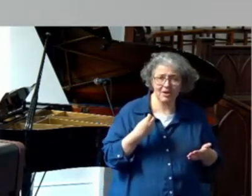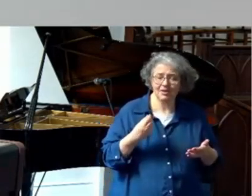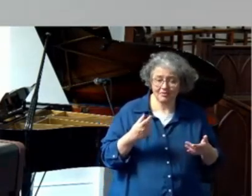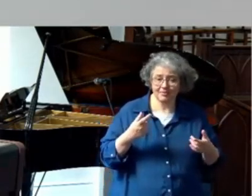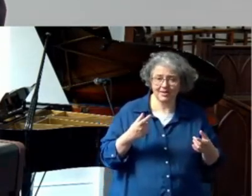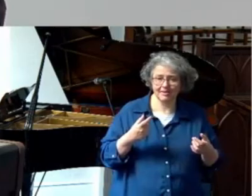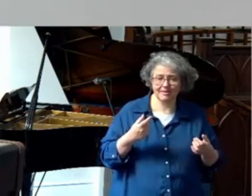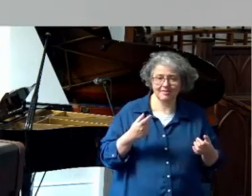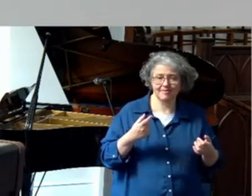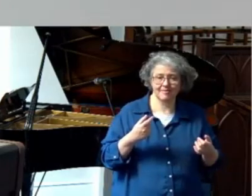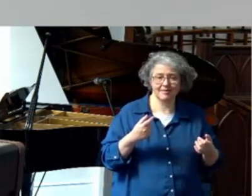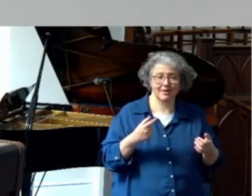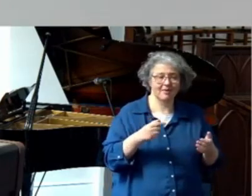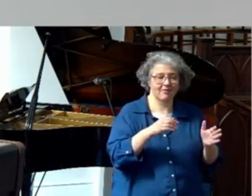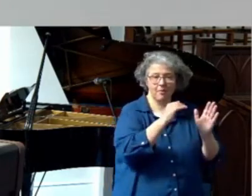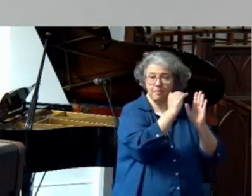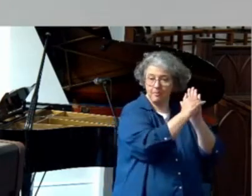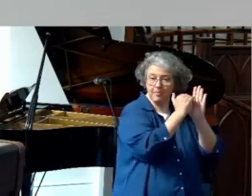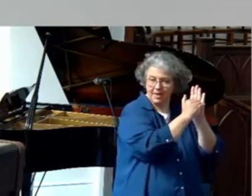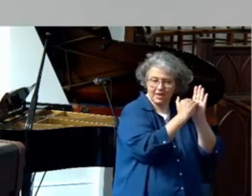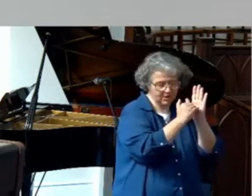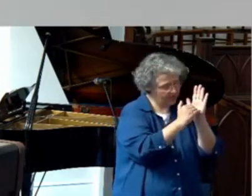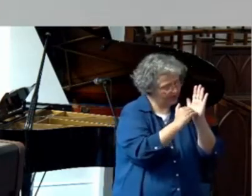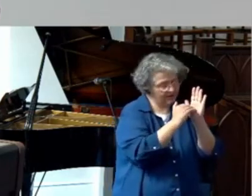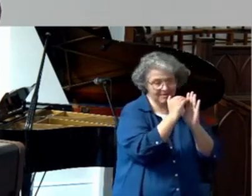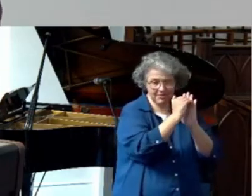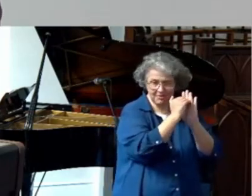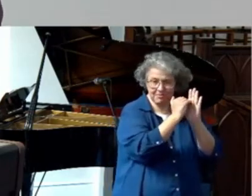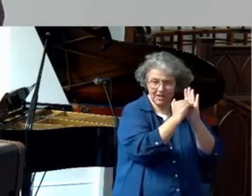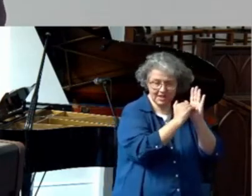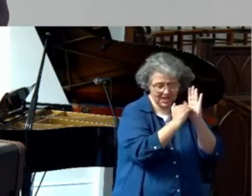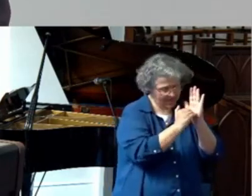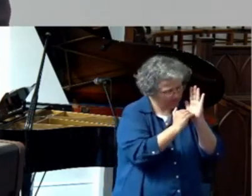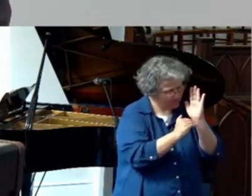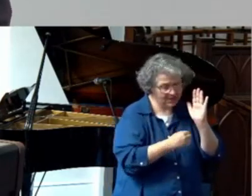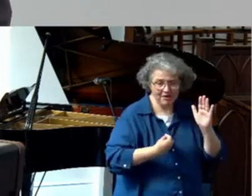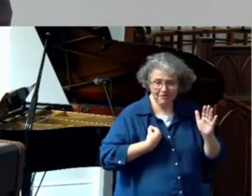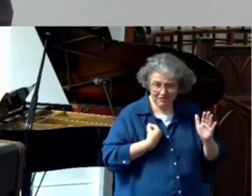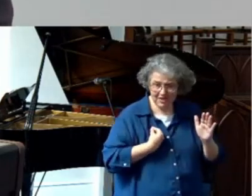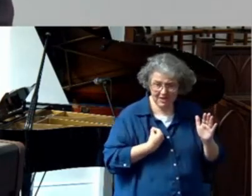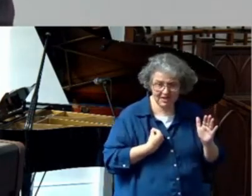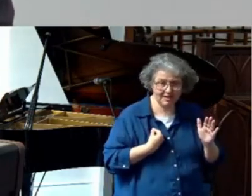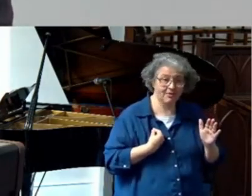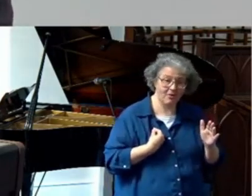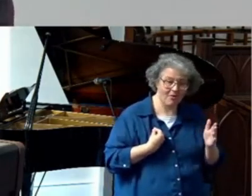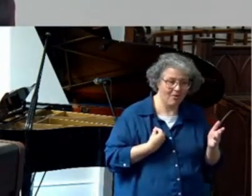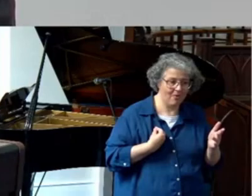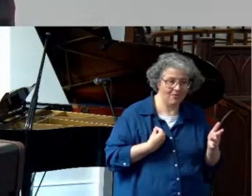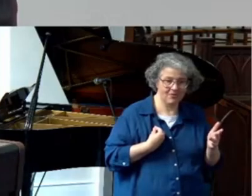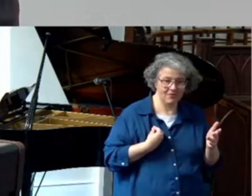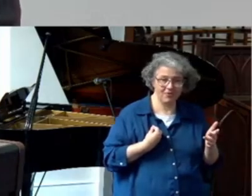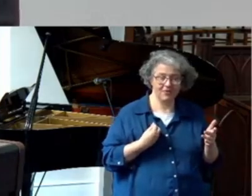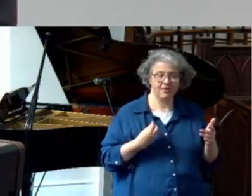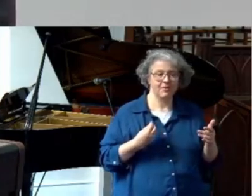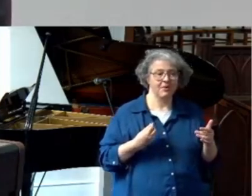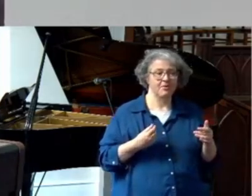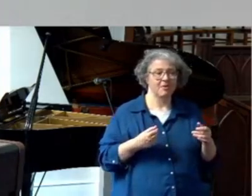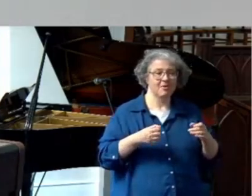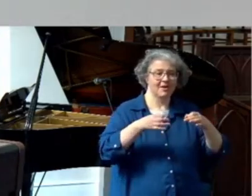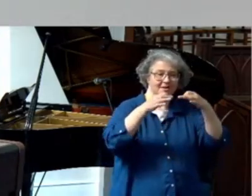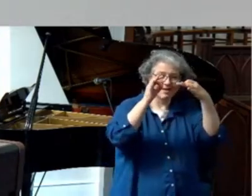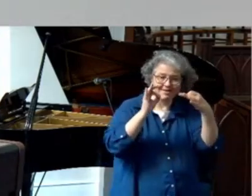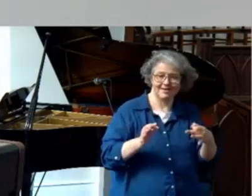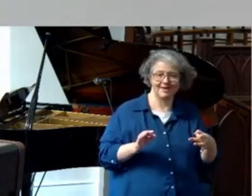Se planejar fazer o que se quiser da vida no amanhã for uma coisa certa, o que